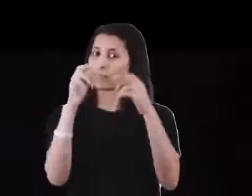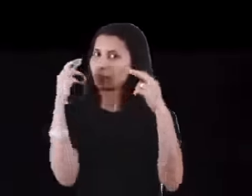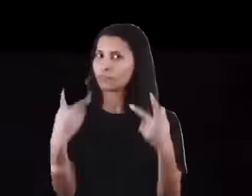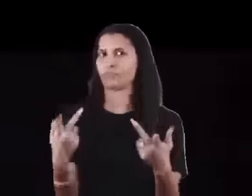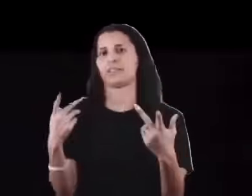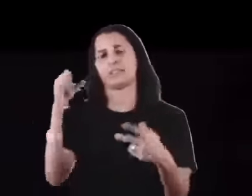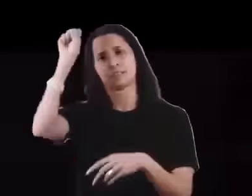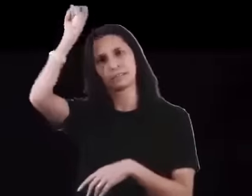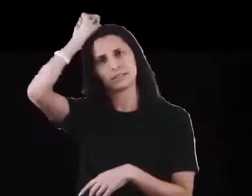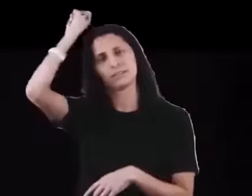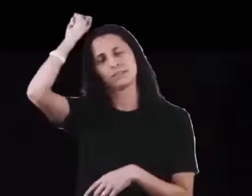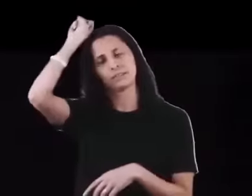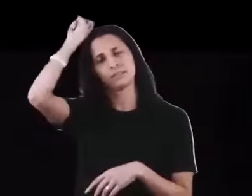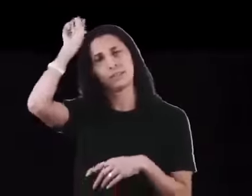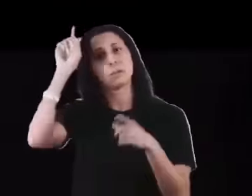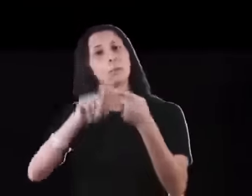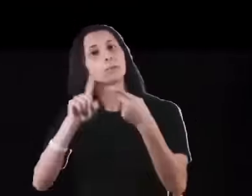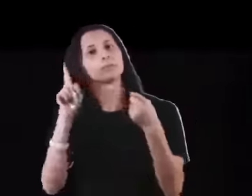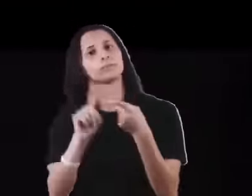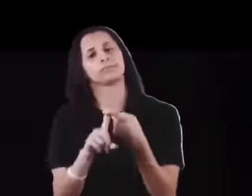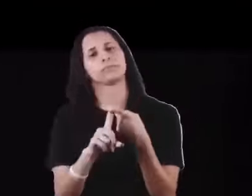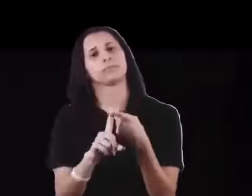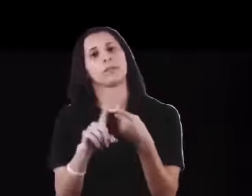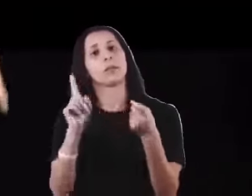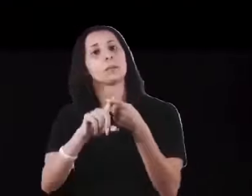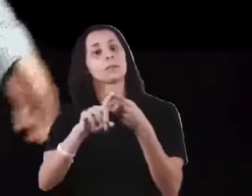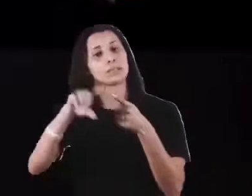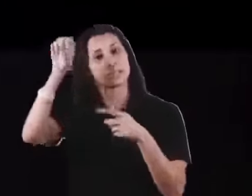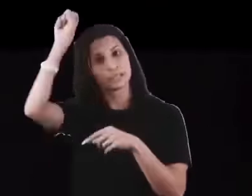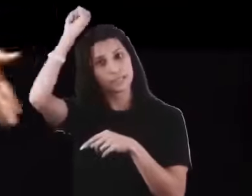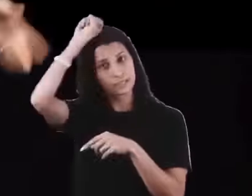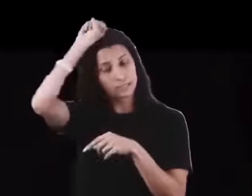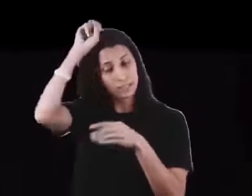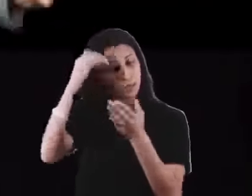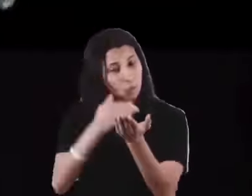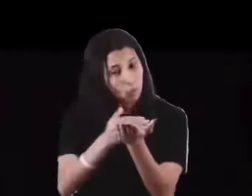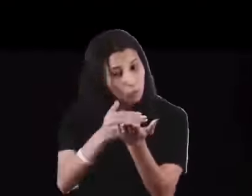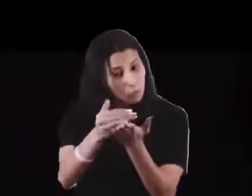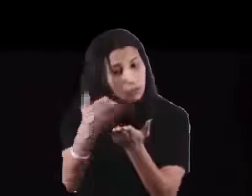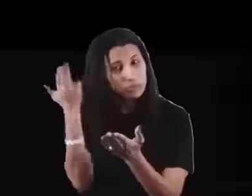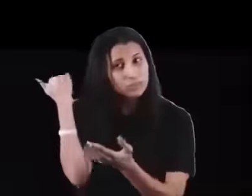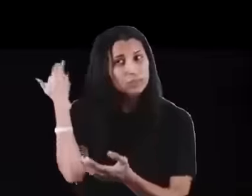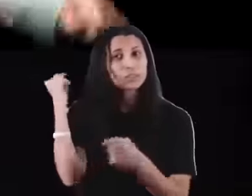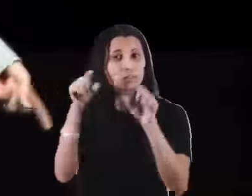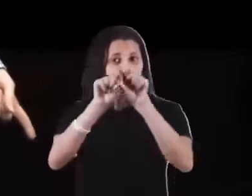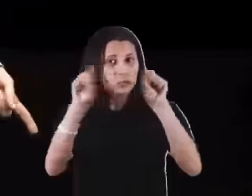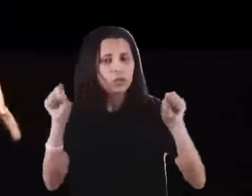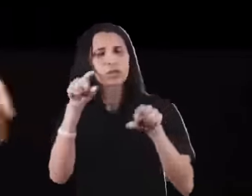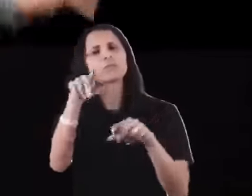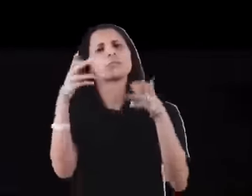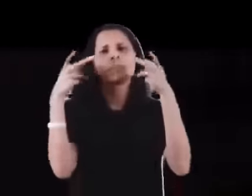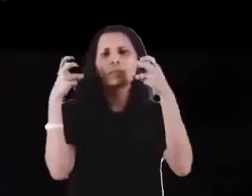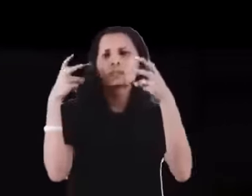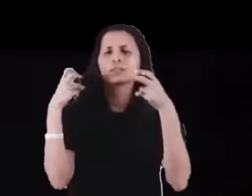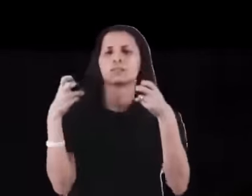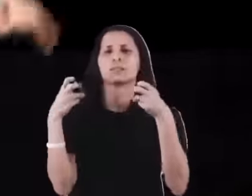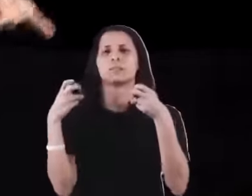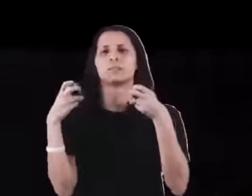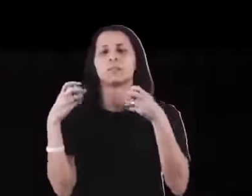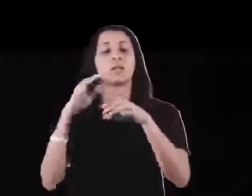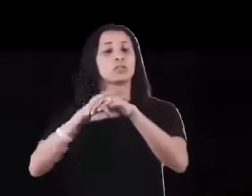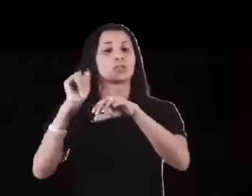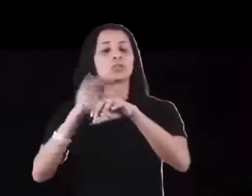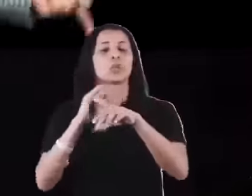diferente de Sara porque porque Sara no começo do texto se você perceber ela